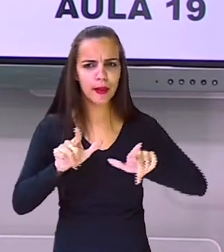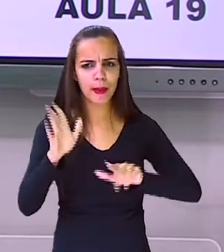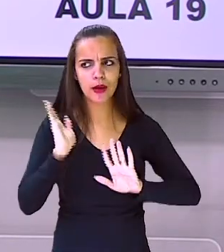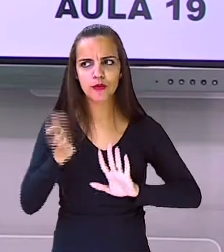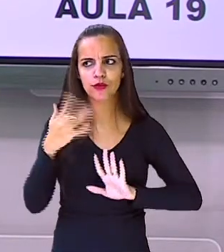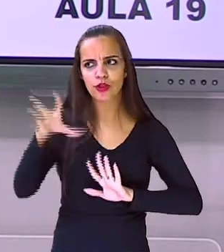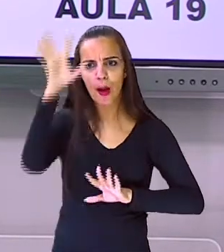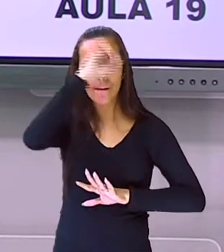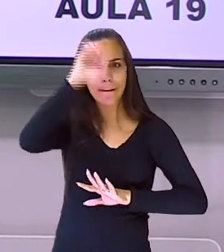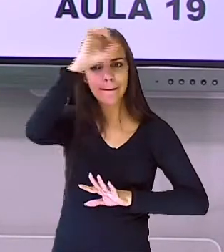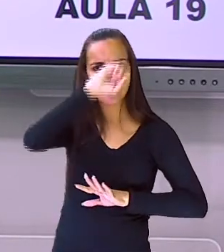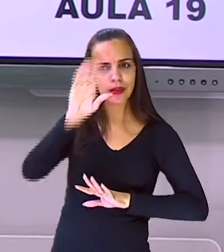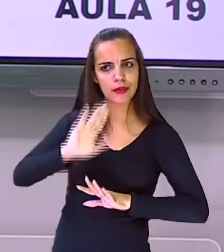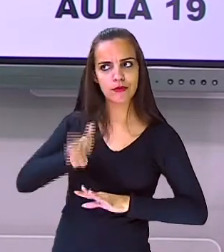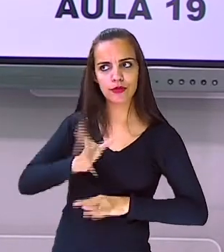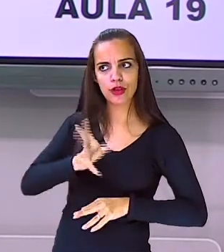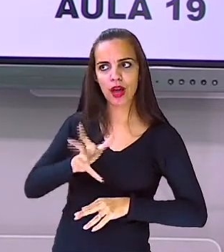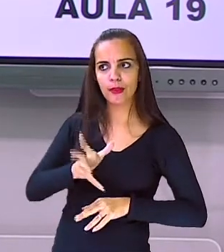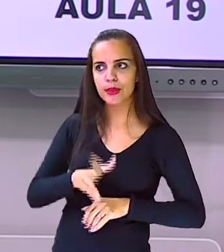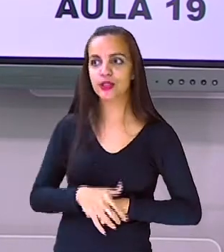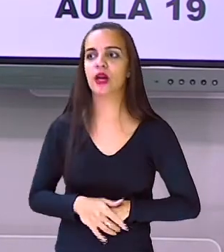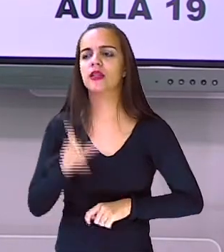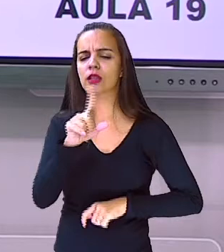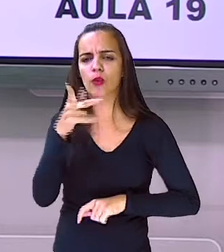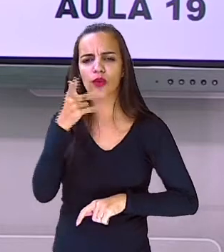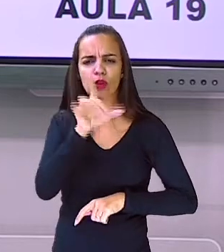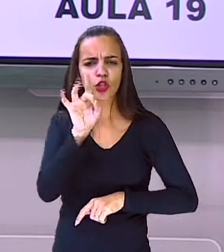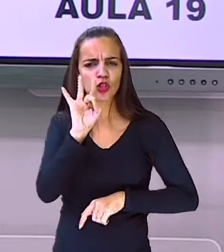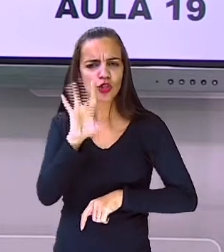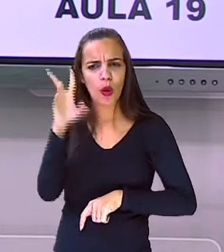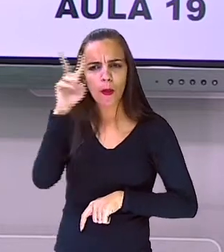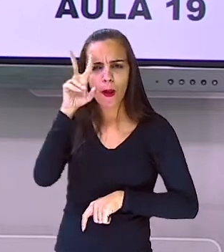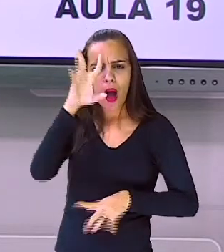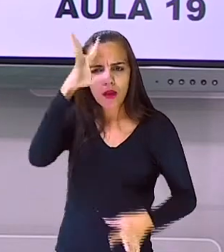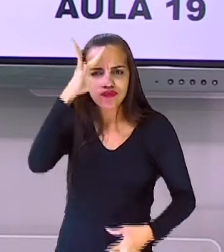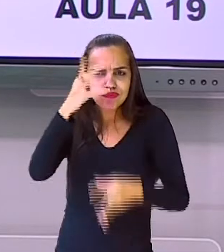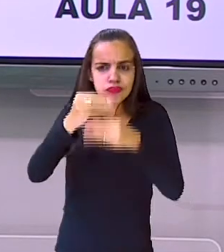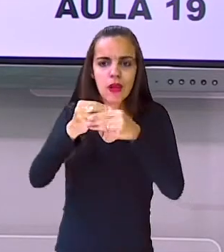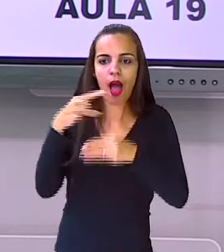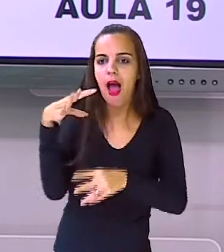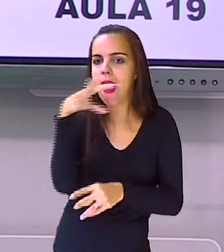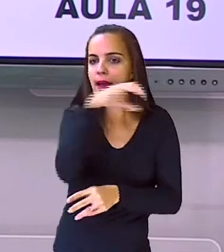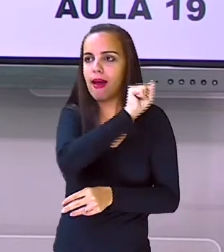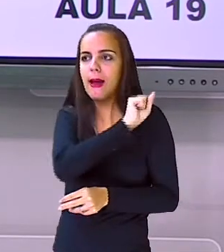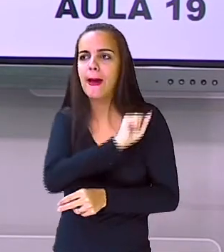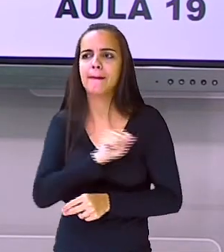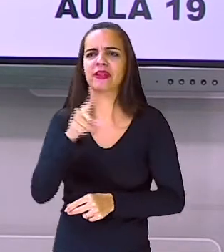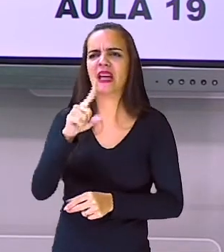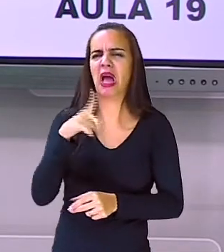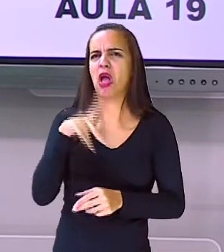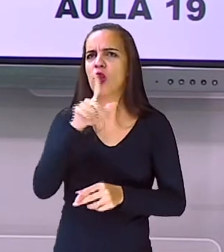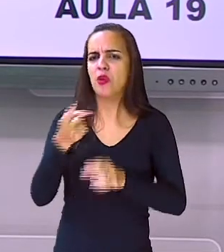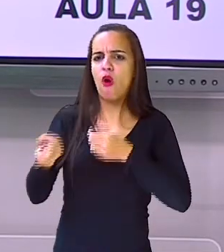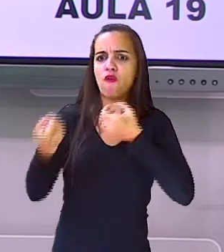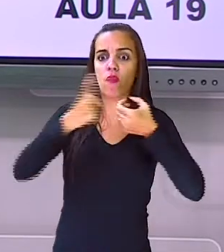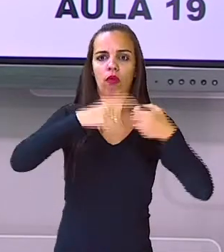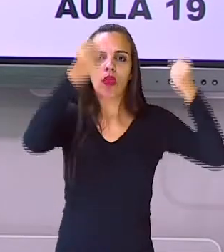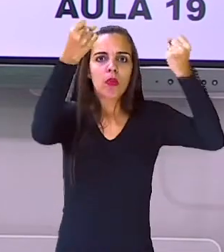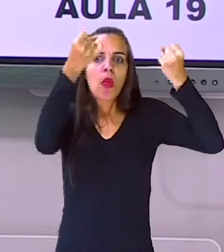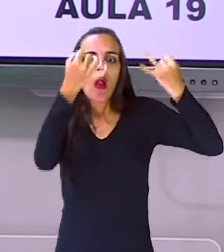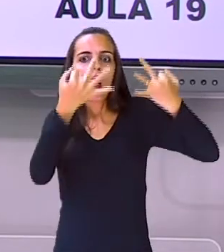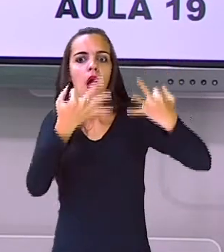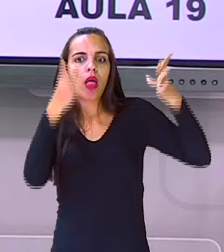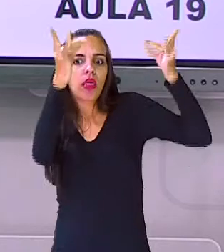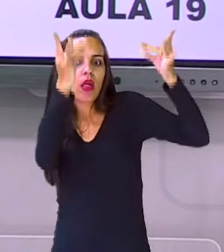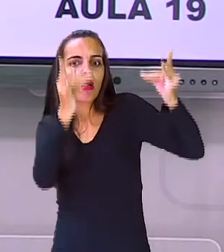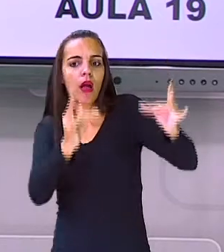Então vamos fazer aí uma revisãozinha rápida, mas não vou focar aí em explicar um por um não, ok,